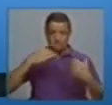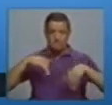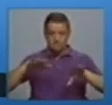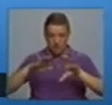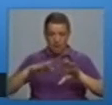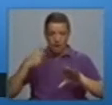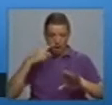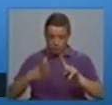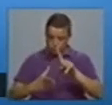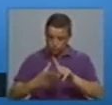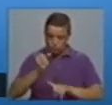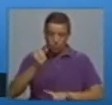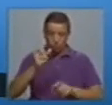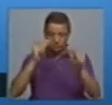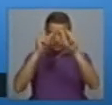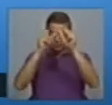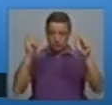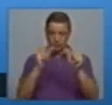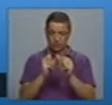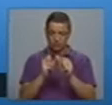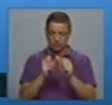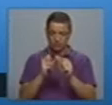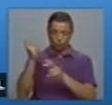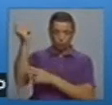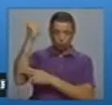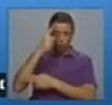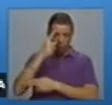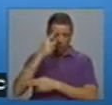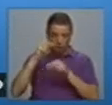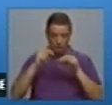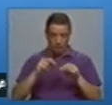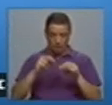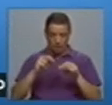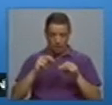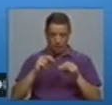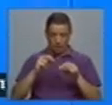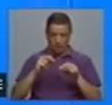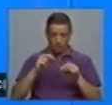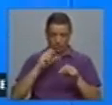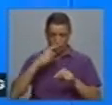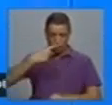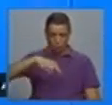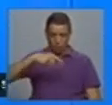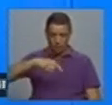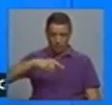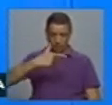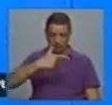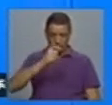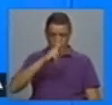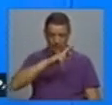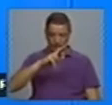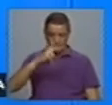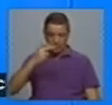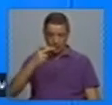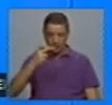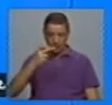então nos confins do Sistema Solar mais uma característica que nós pensávamos que seria eventualmente única da Terra, mas que, apesar